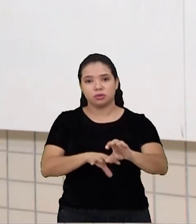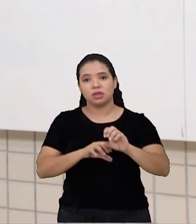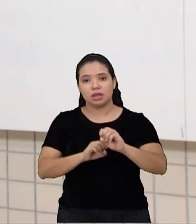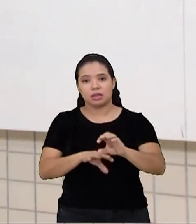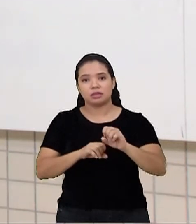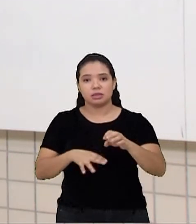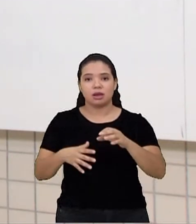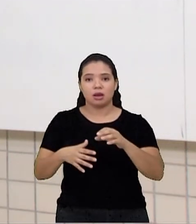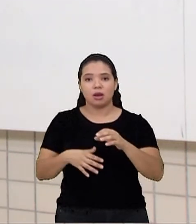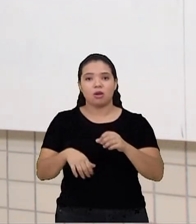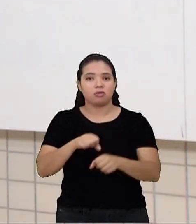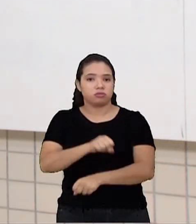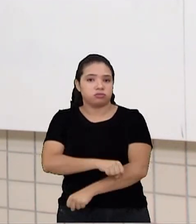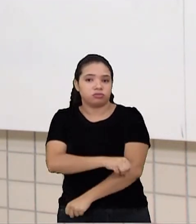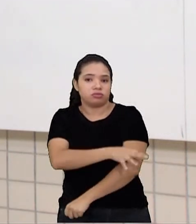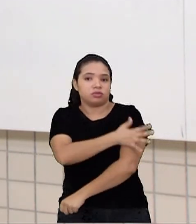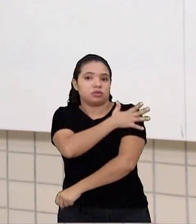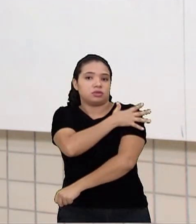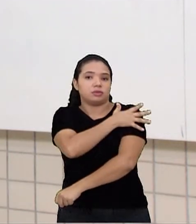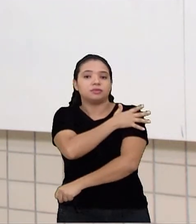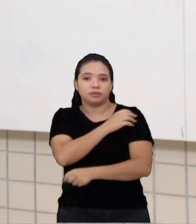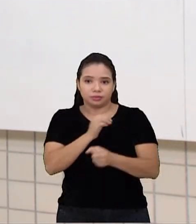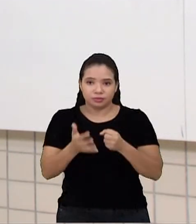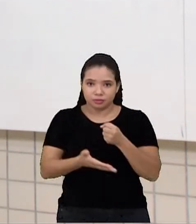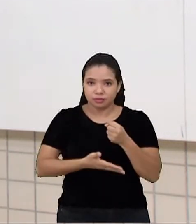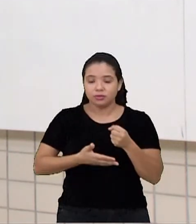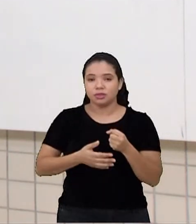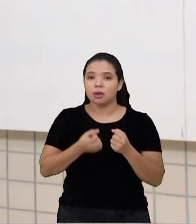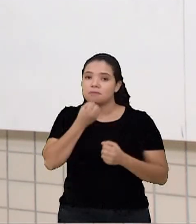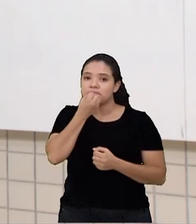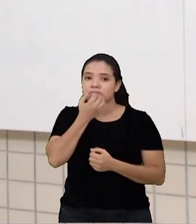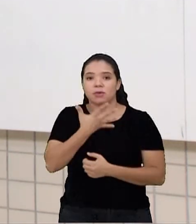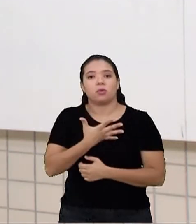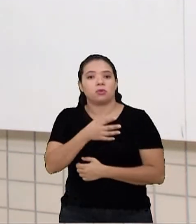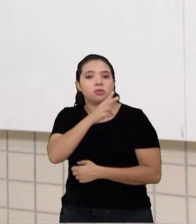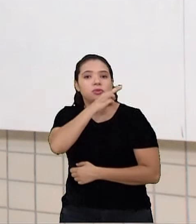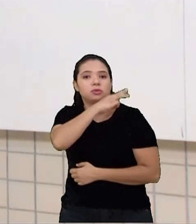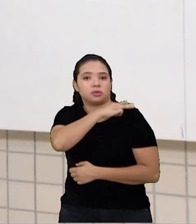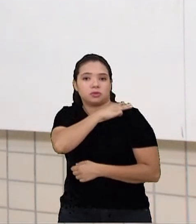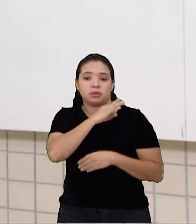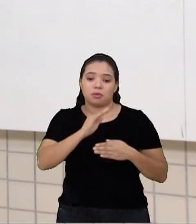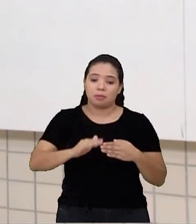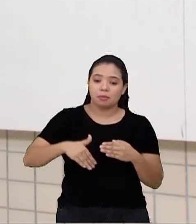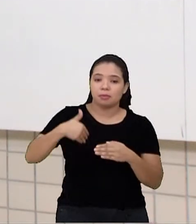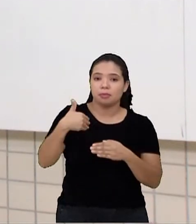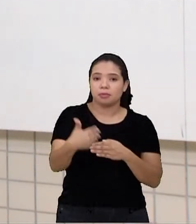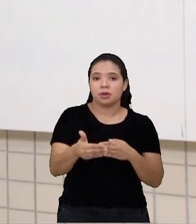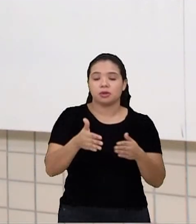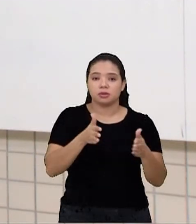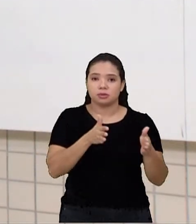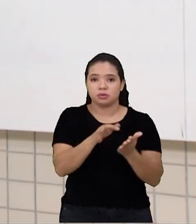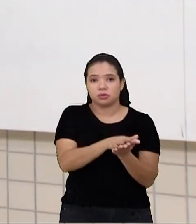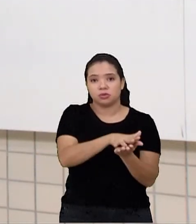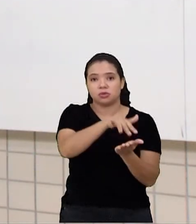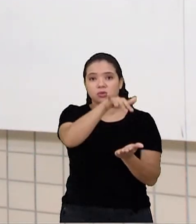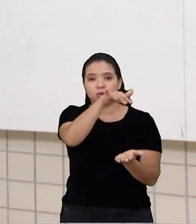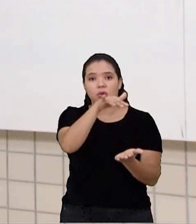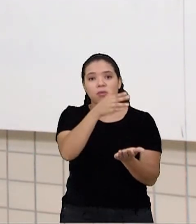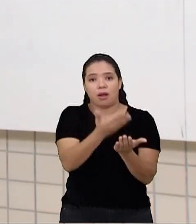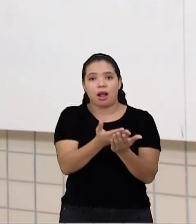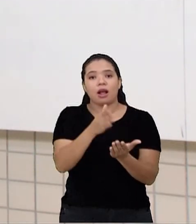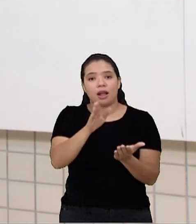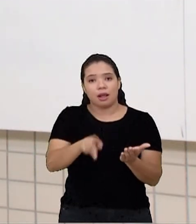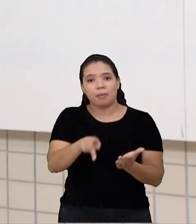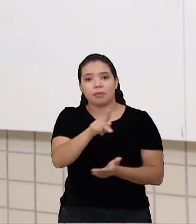básica e fazerem um bom ensino médio, certo? O próximo período, o próximo grupo de aula será com a professora Eli. Eu